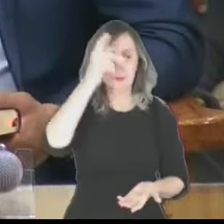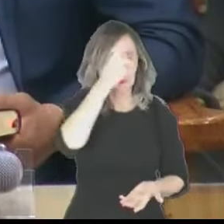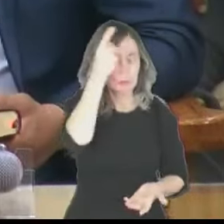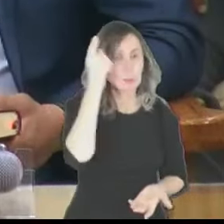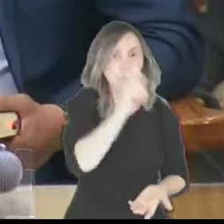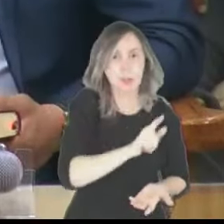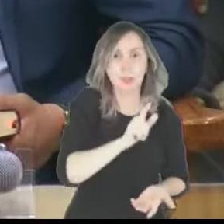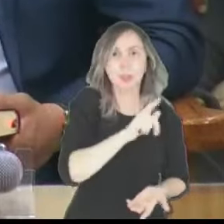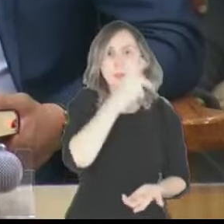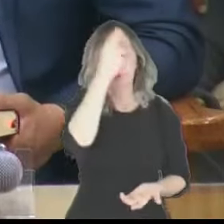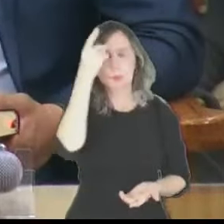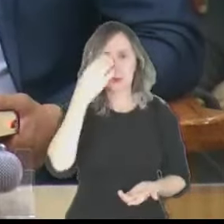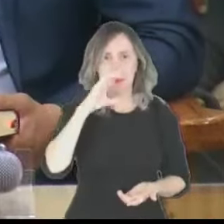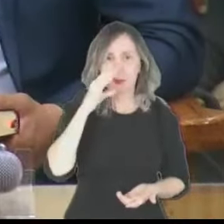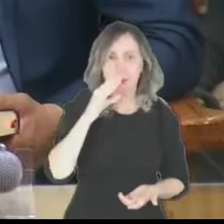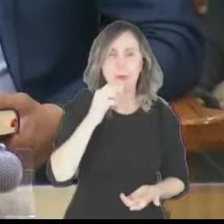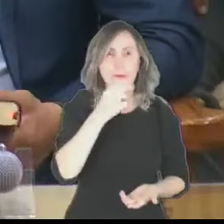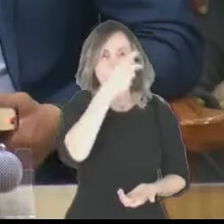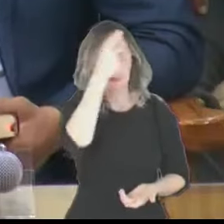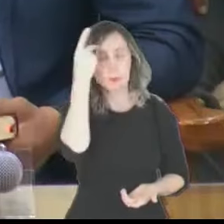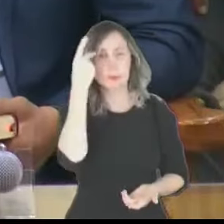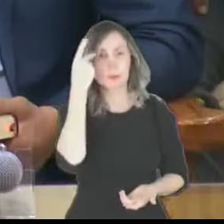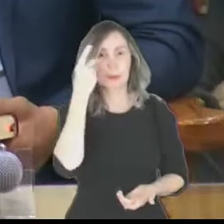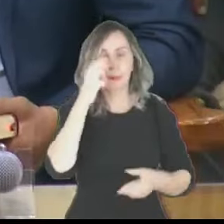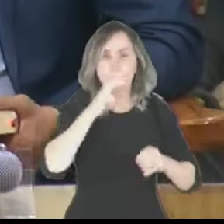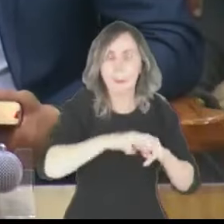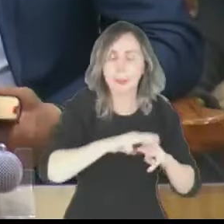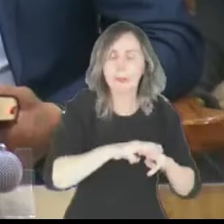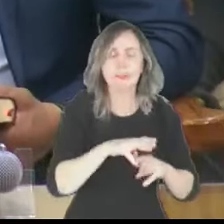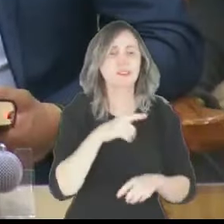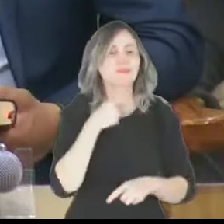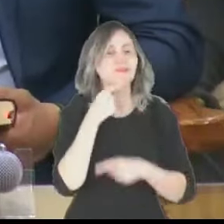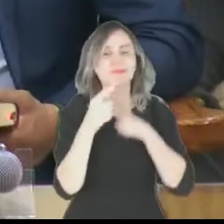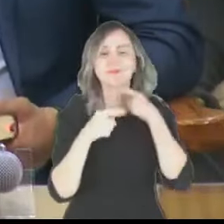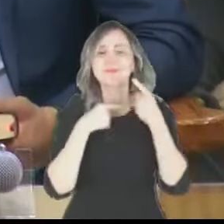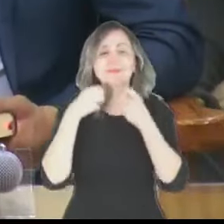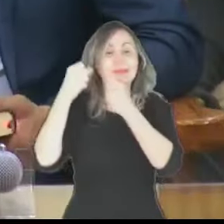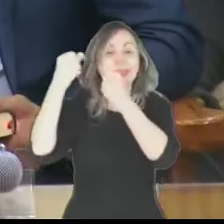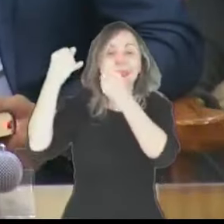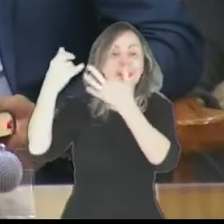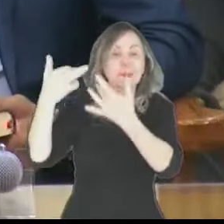cientista, nenhum ser humano, é capaz de dizer o que é graça.